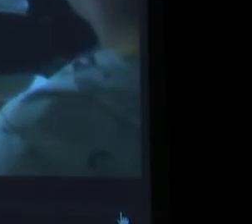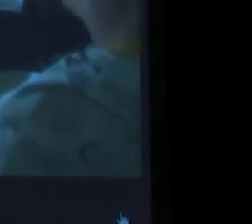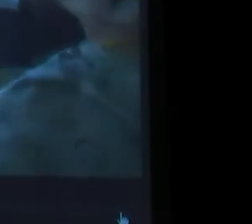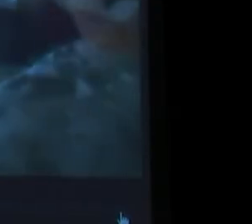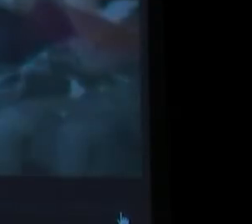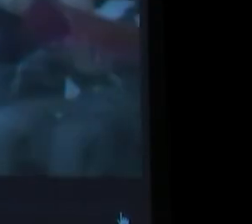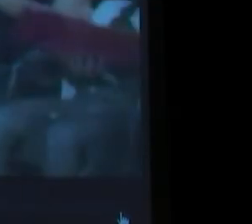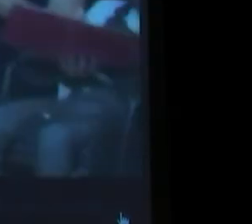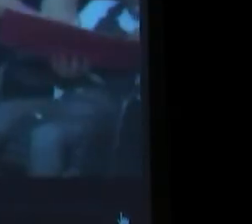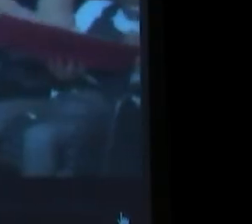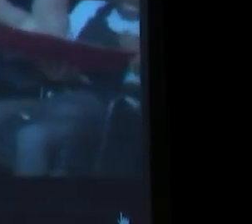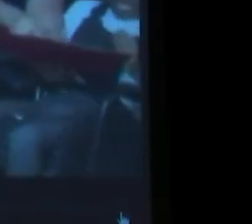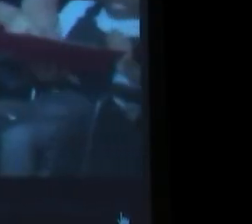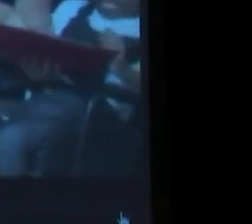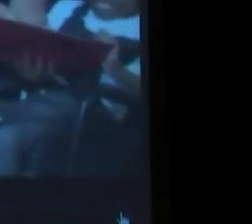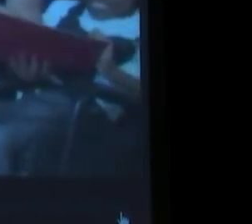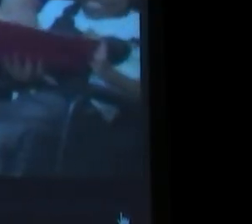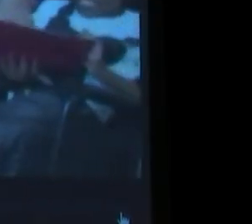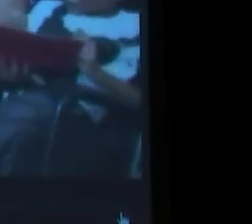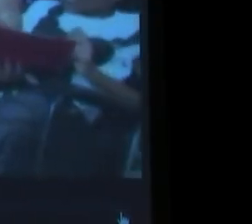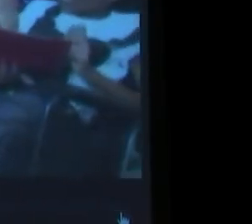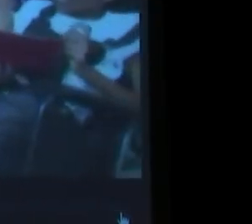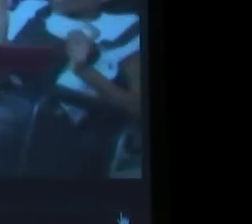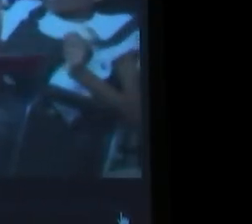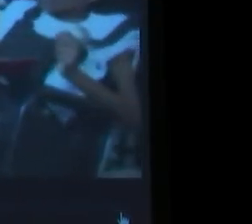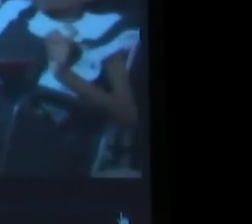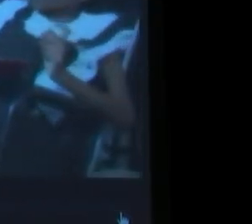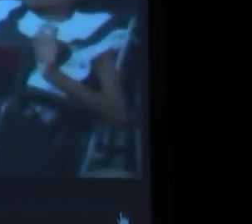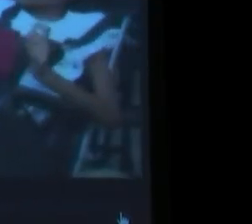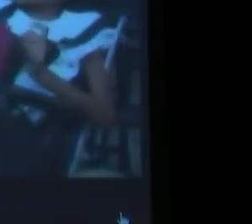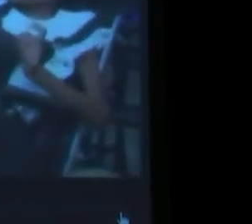plenamente adaptada para facilitar a acessibilidade,